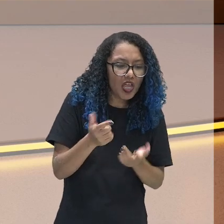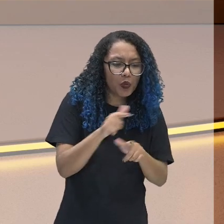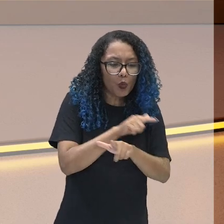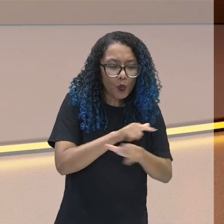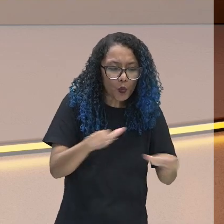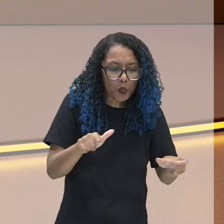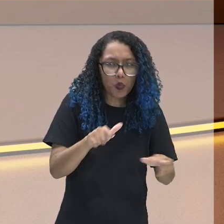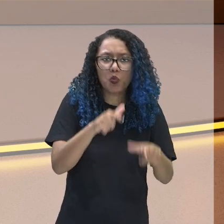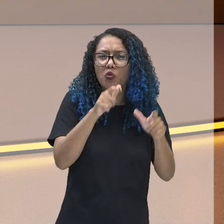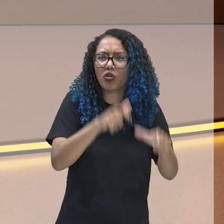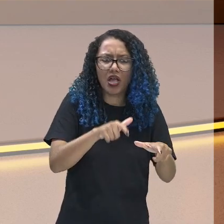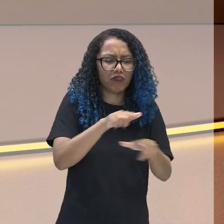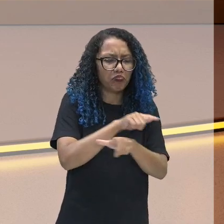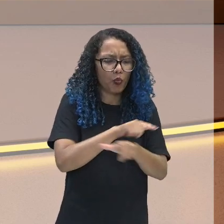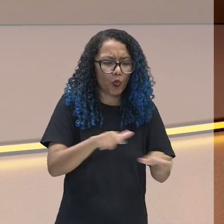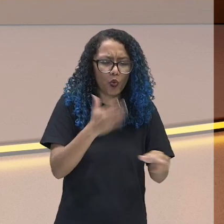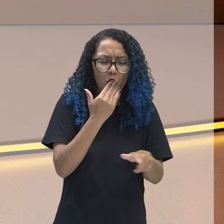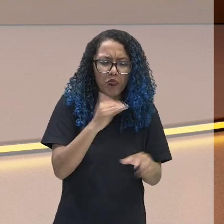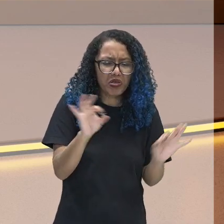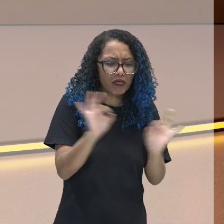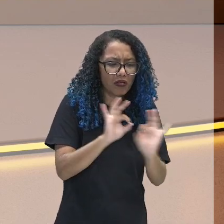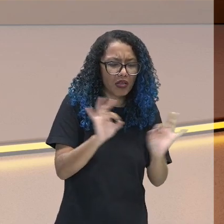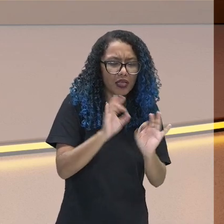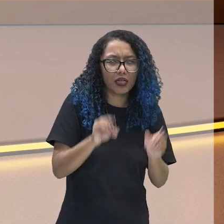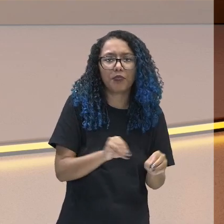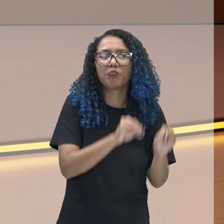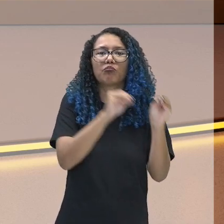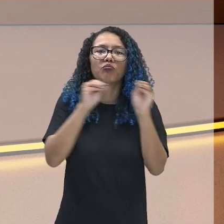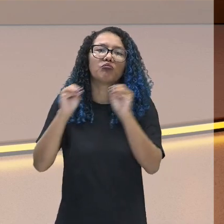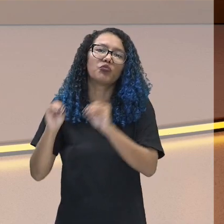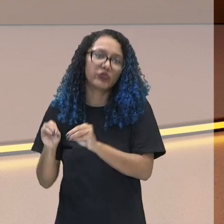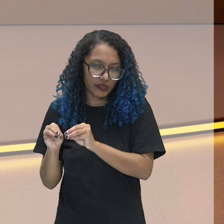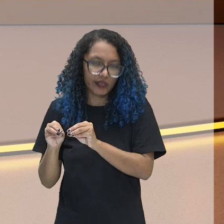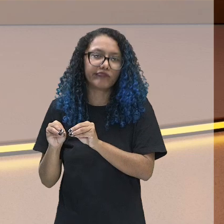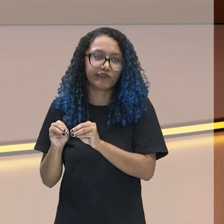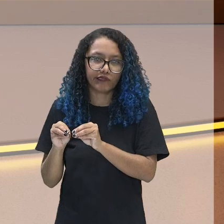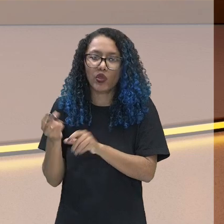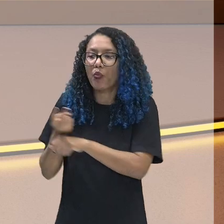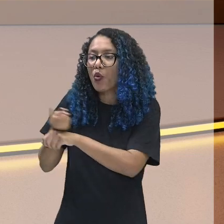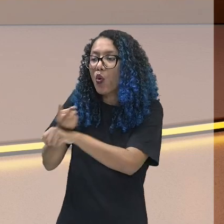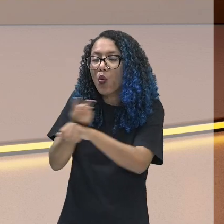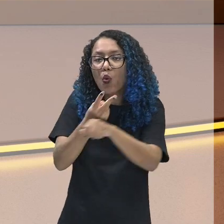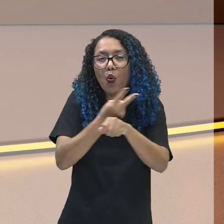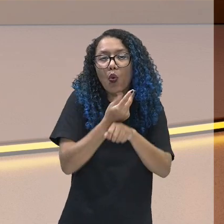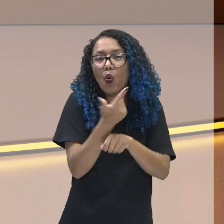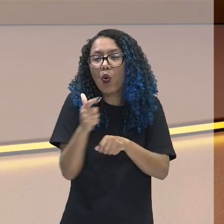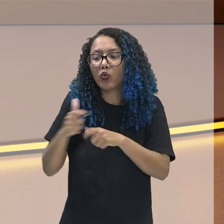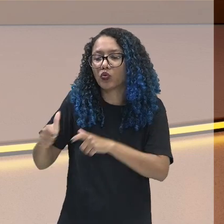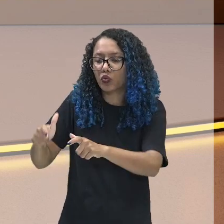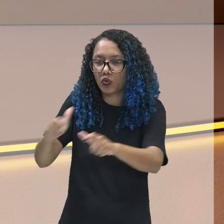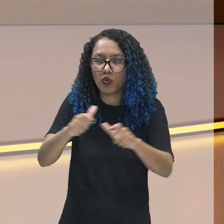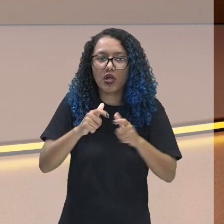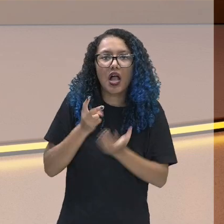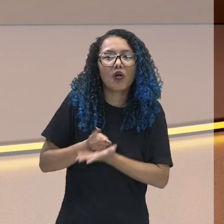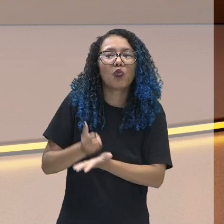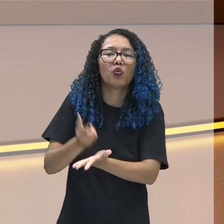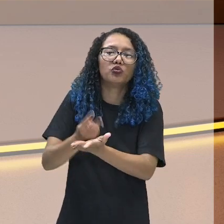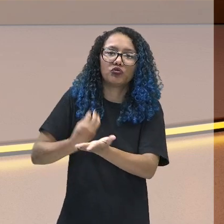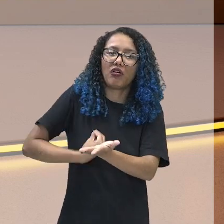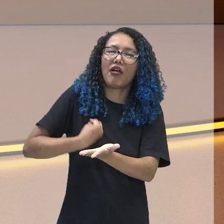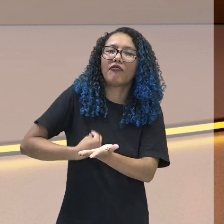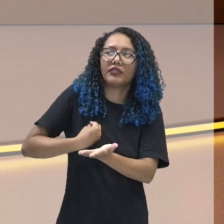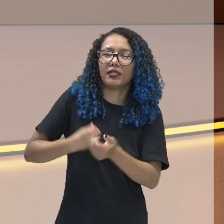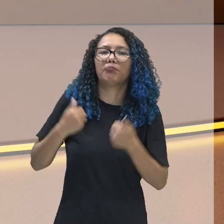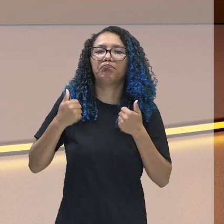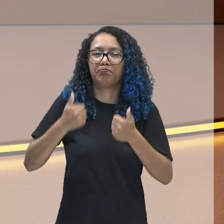determinado lugar, eles vão, obviamente, em busca de outro lugar para manter a sua sobrevivência. Beleza,